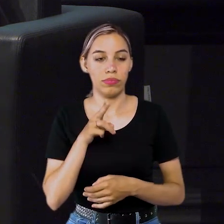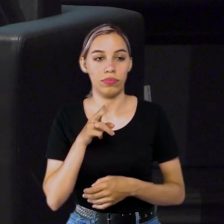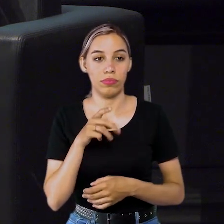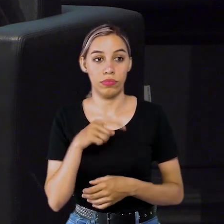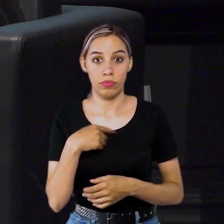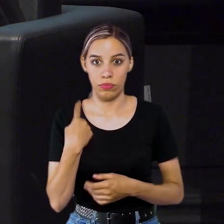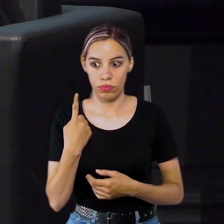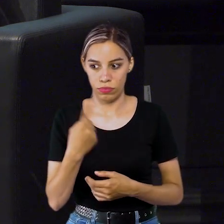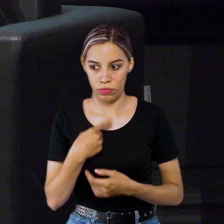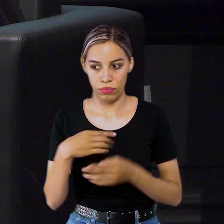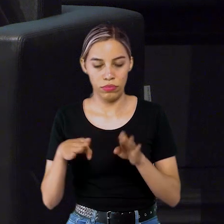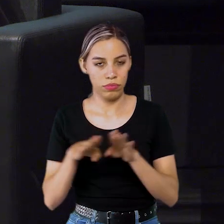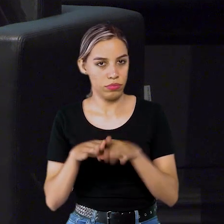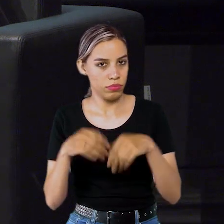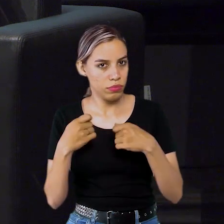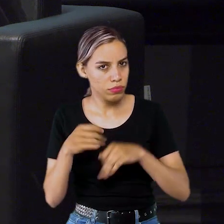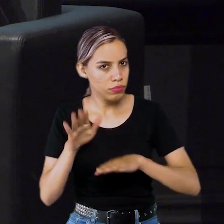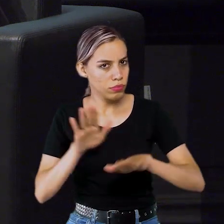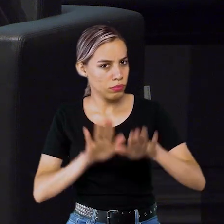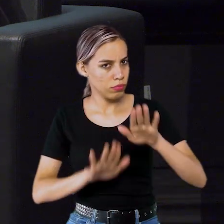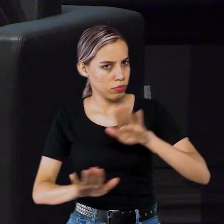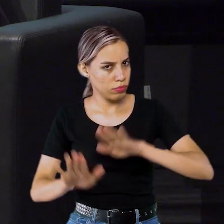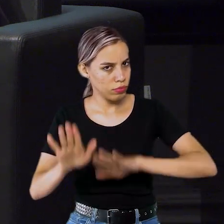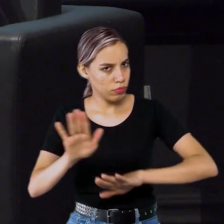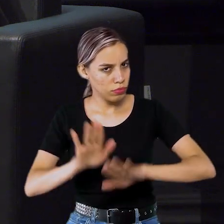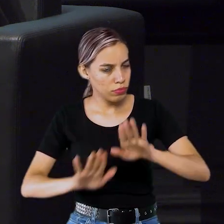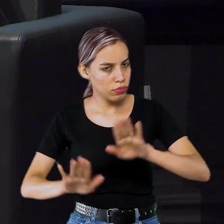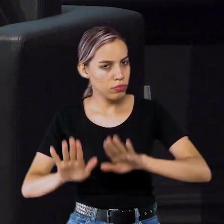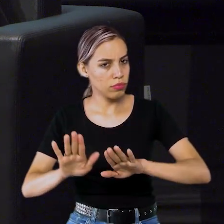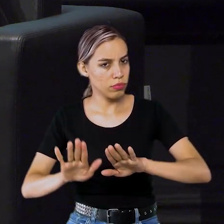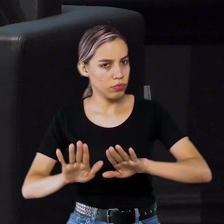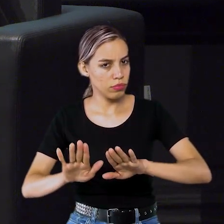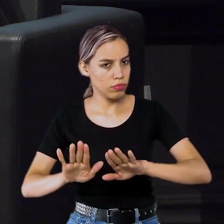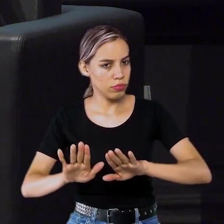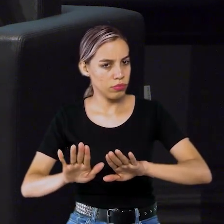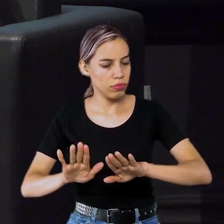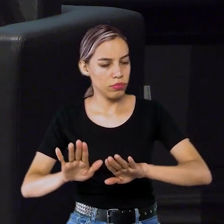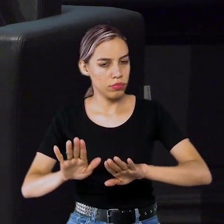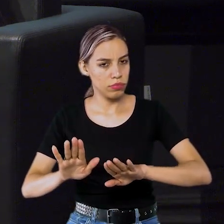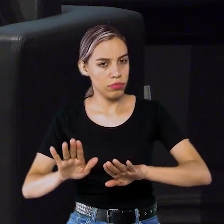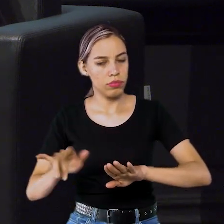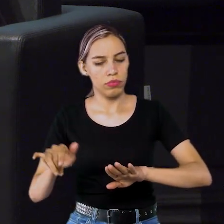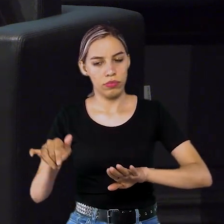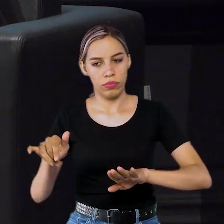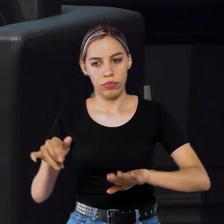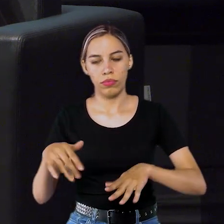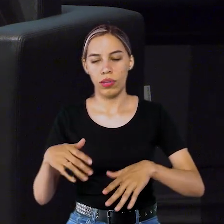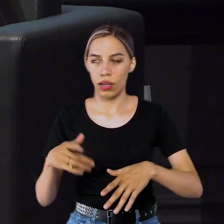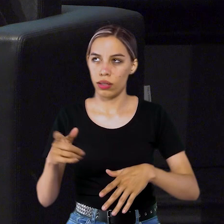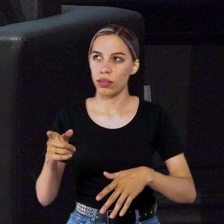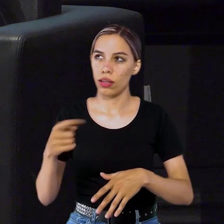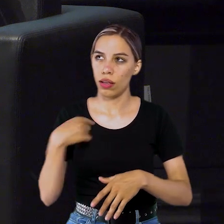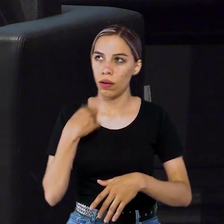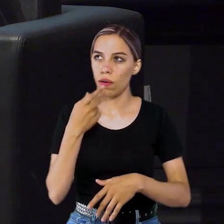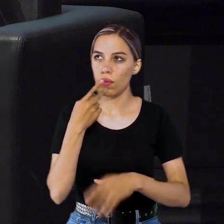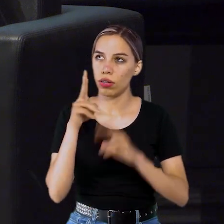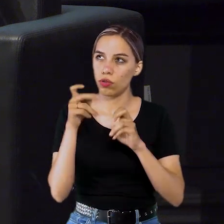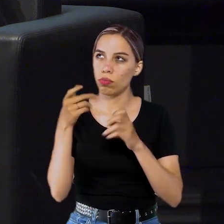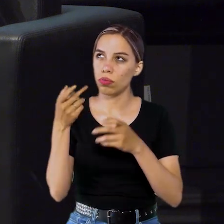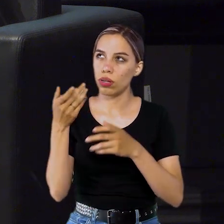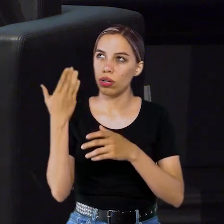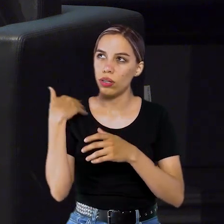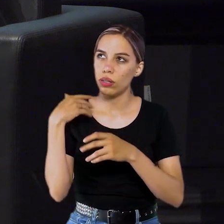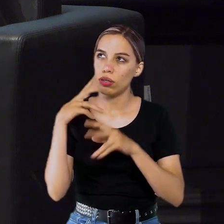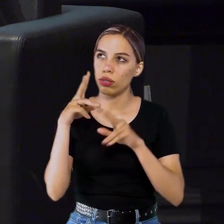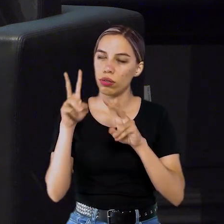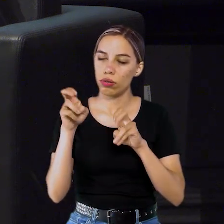muito cuidado, porque é isso. A gente está falando, né, como está falando, de doenças de espírito. Isso é muito poderoso,